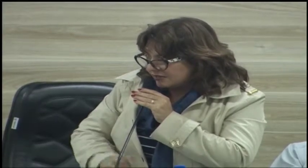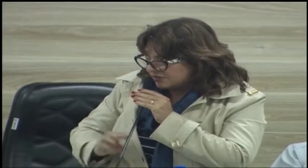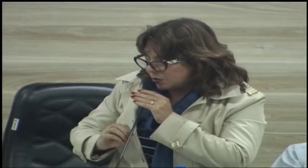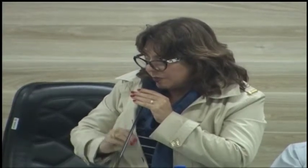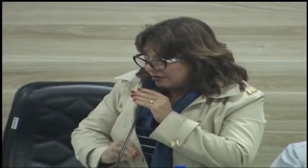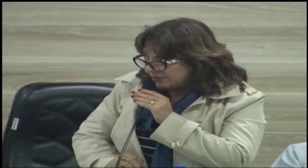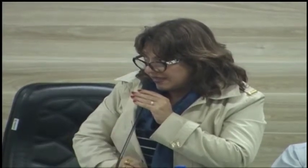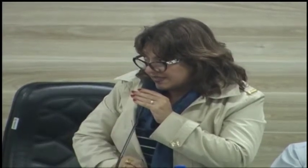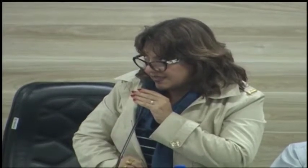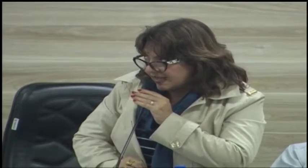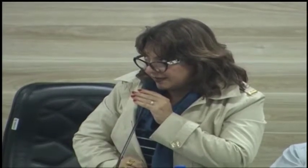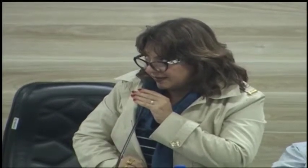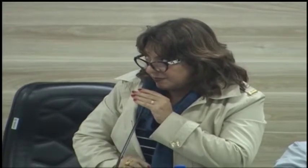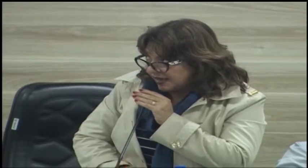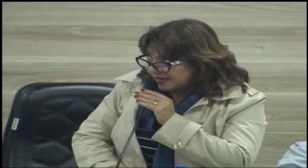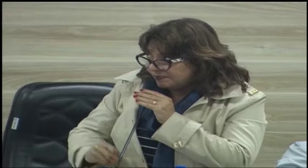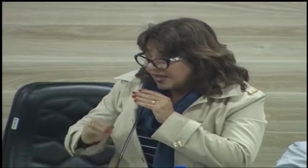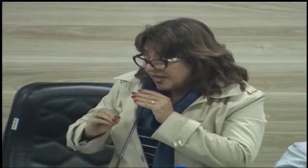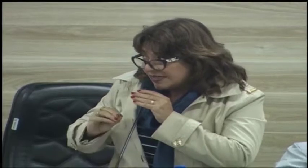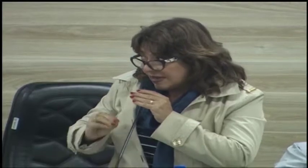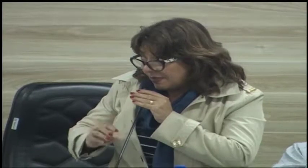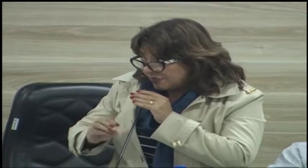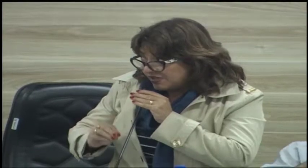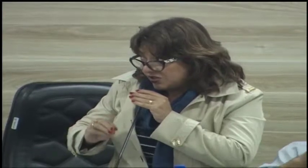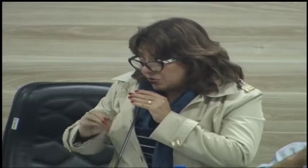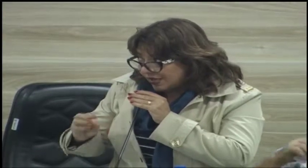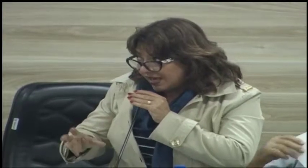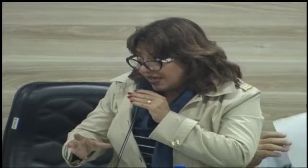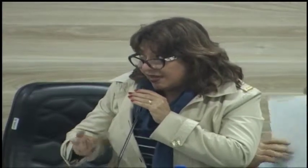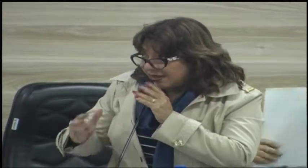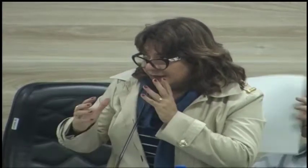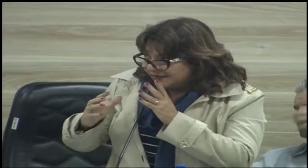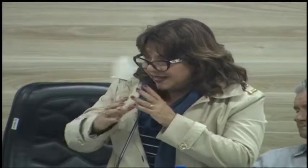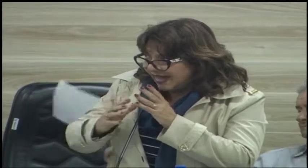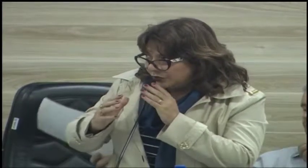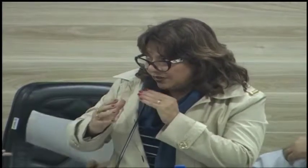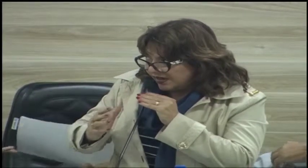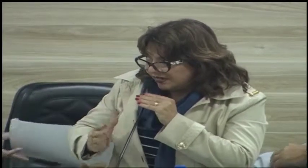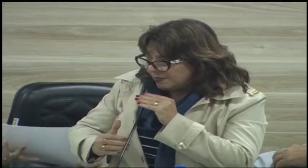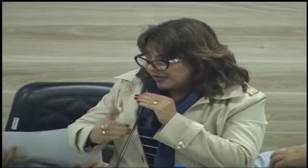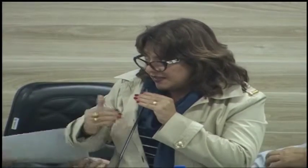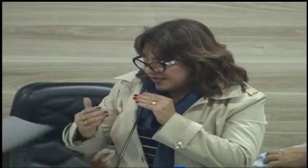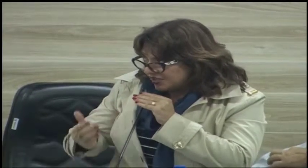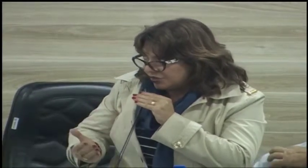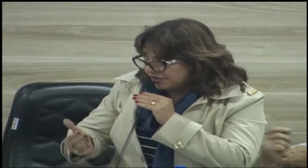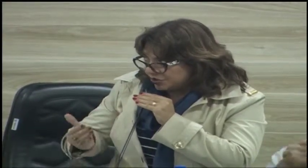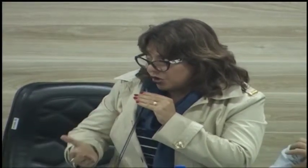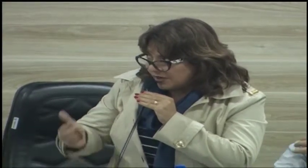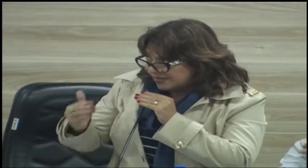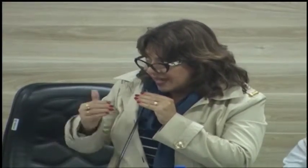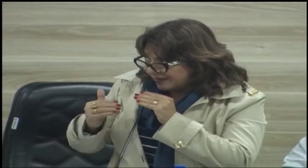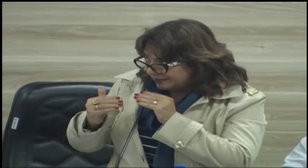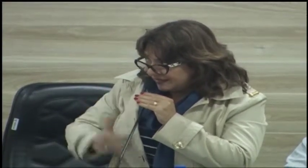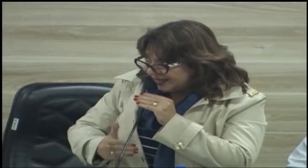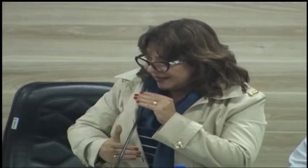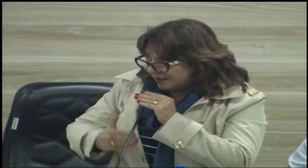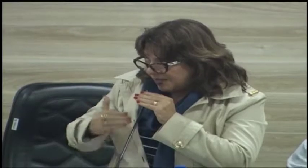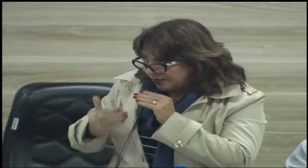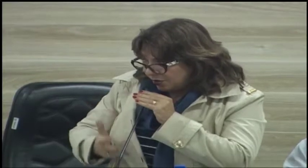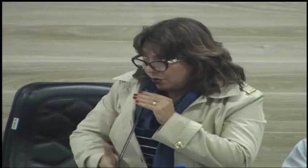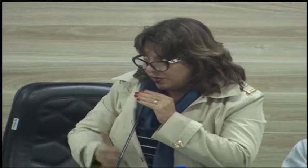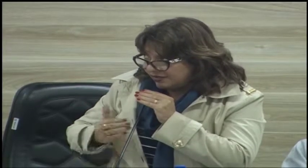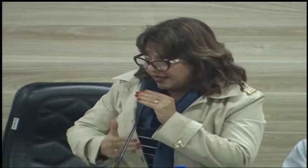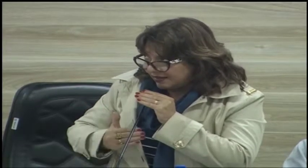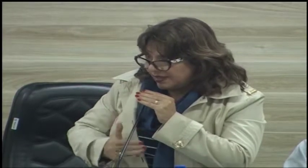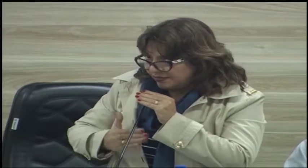só no estado de São Paulo, nem na cidade de Limeira. Sabemos disso que, direto ou indiretamente, essa questão das drogas está